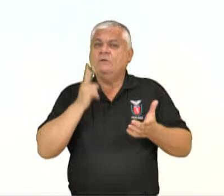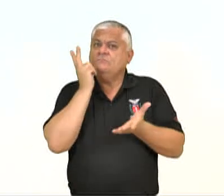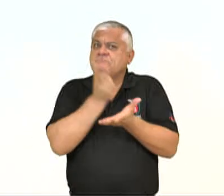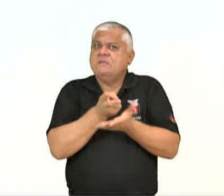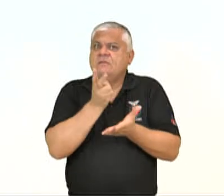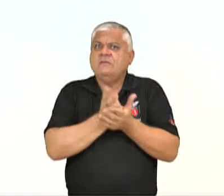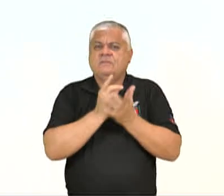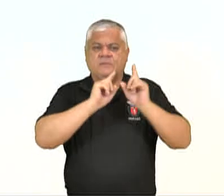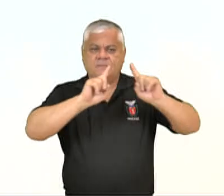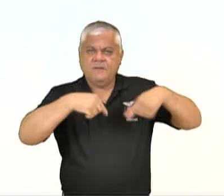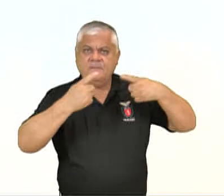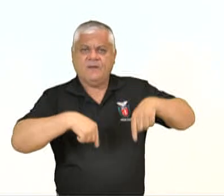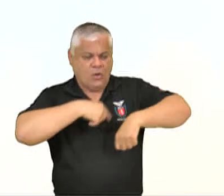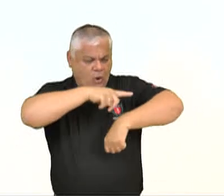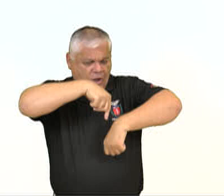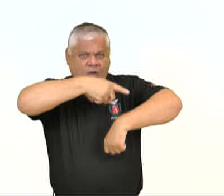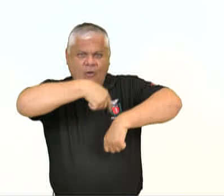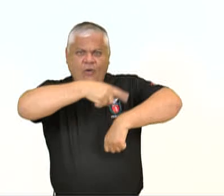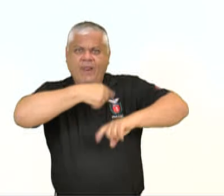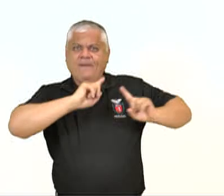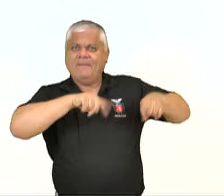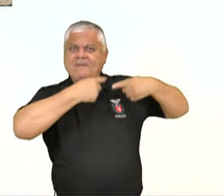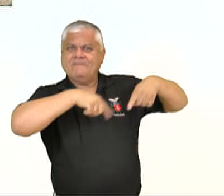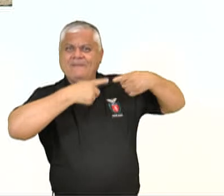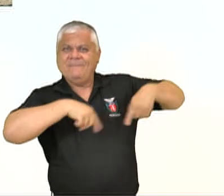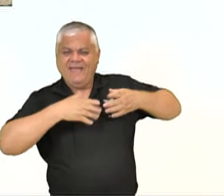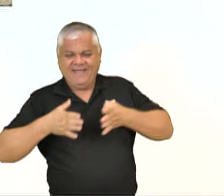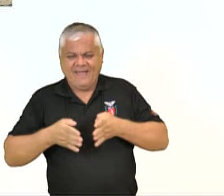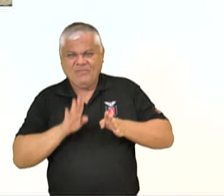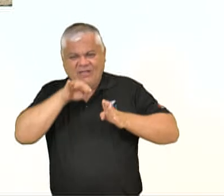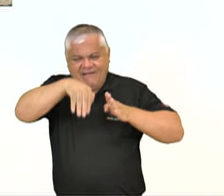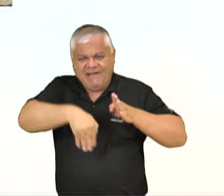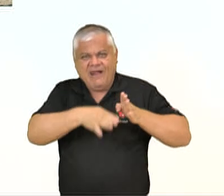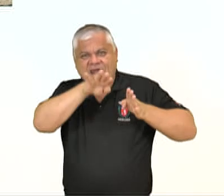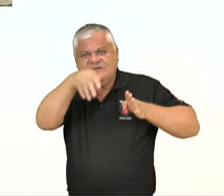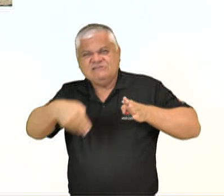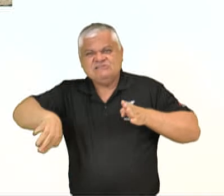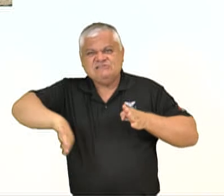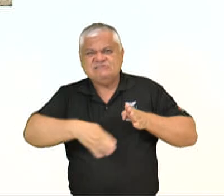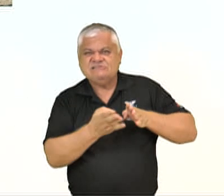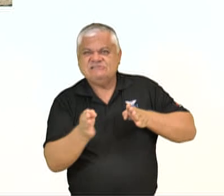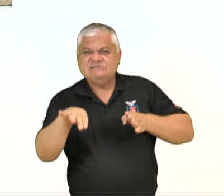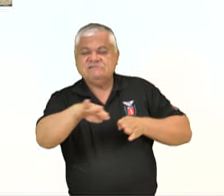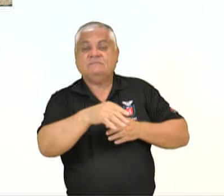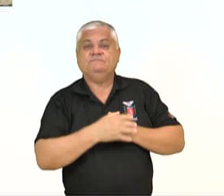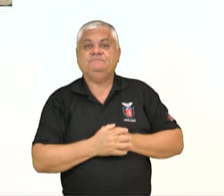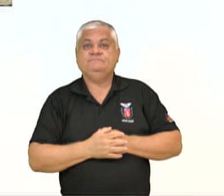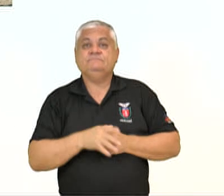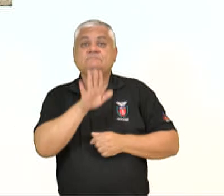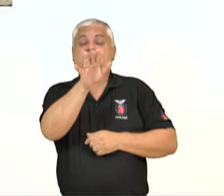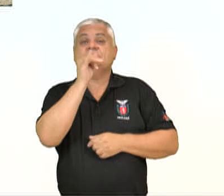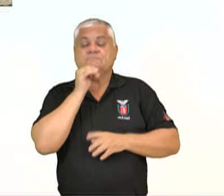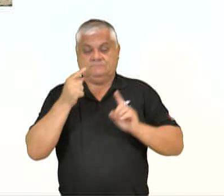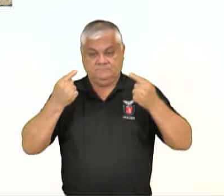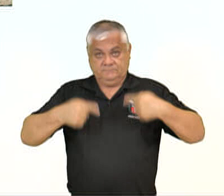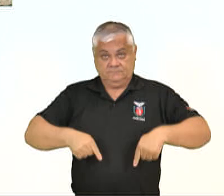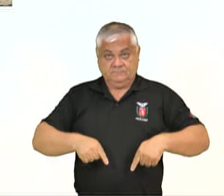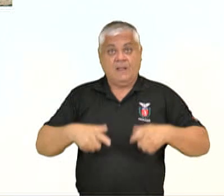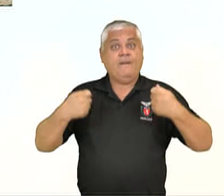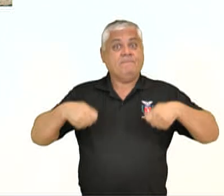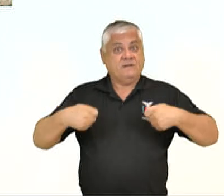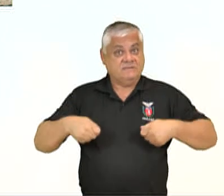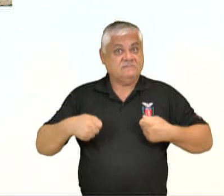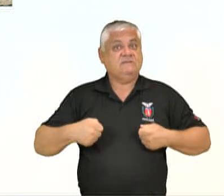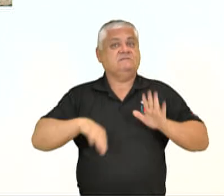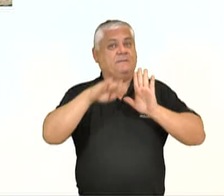constante contra o tempo e também contra o terreno, certo? Para realizar uma prova de orientação, são necessários